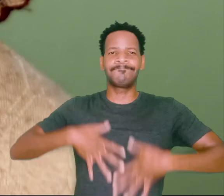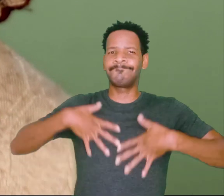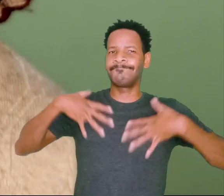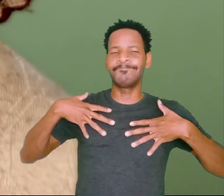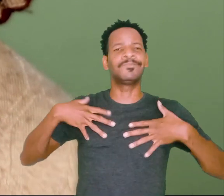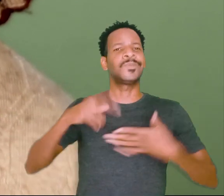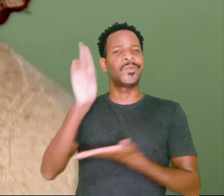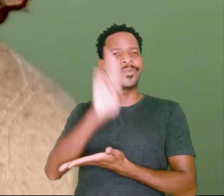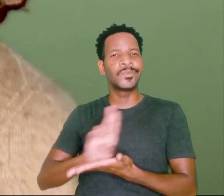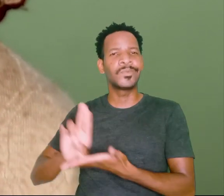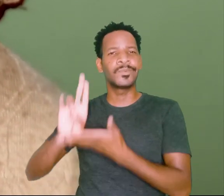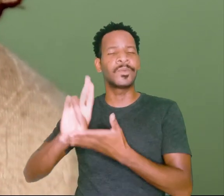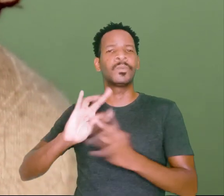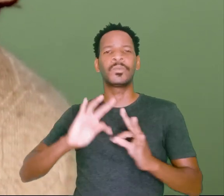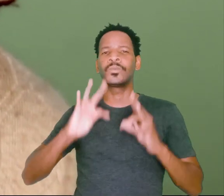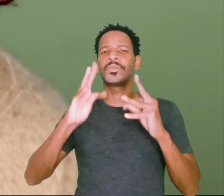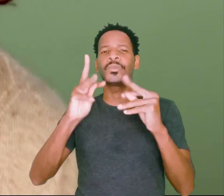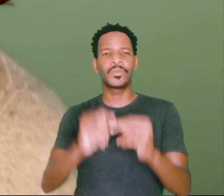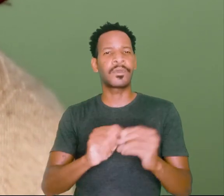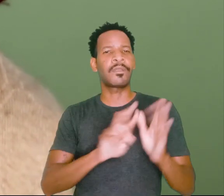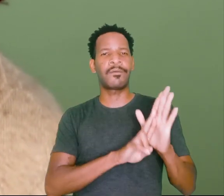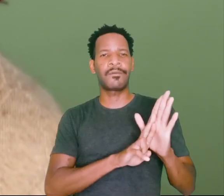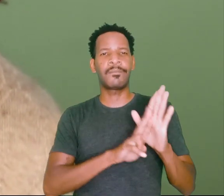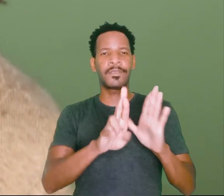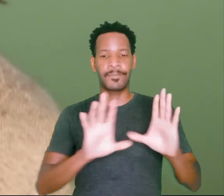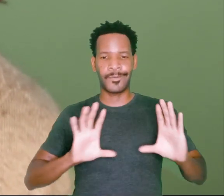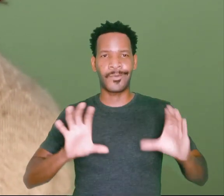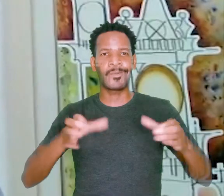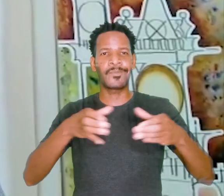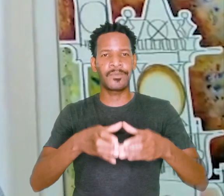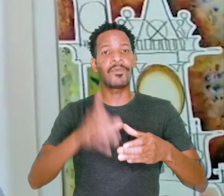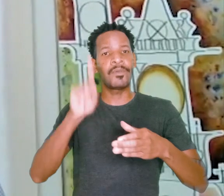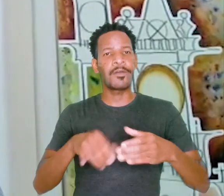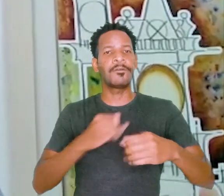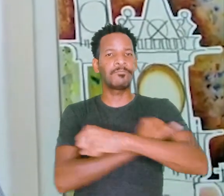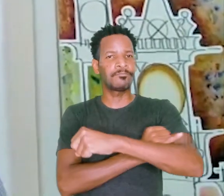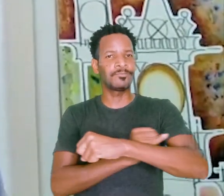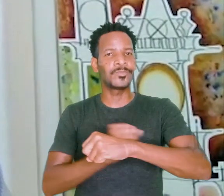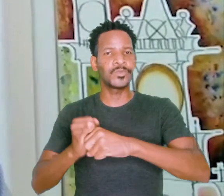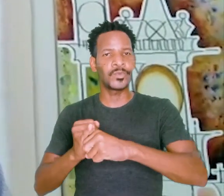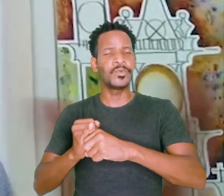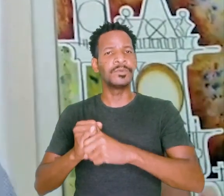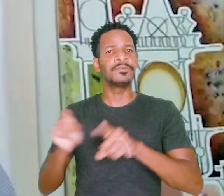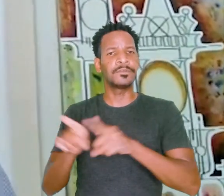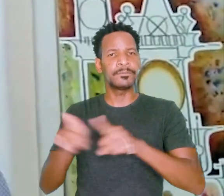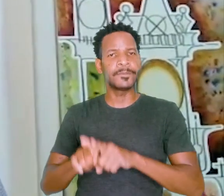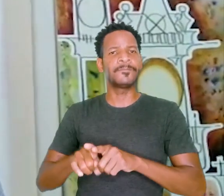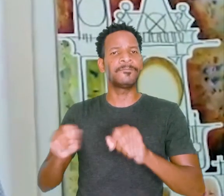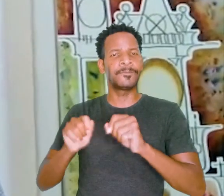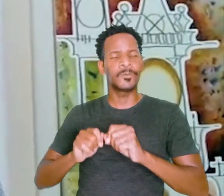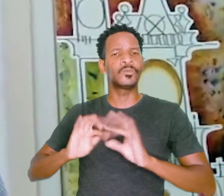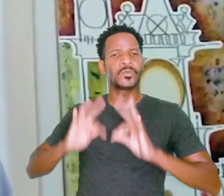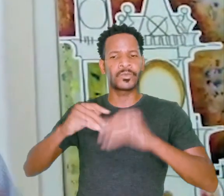da universidade por tudo que ela representa para a nossa comunidade. É uma instituição que me proporcionou todas as